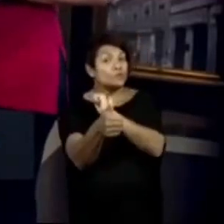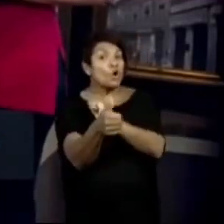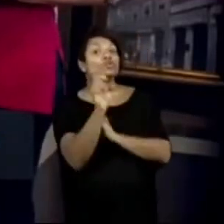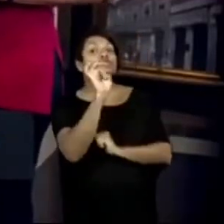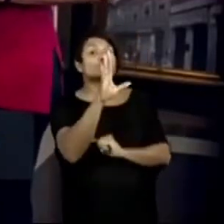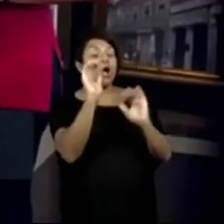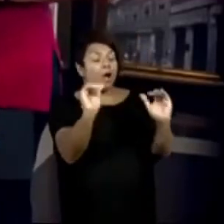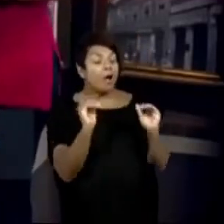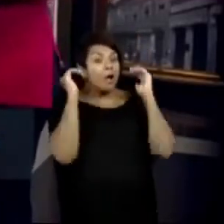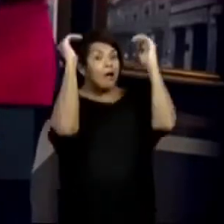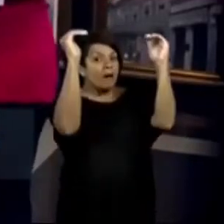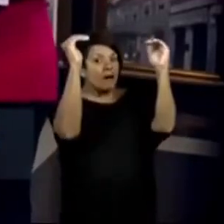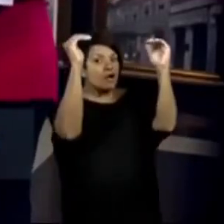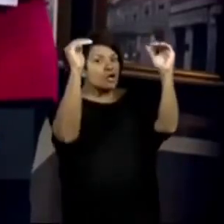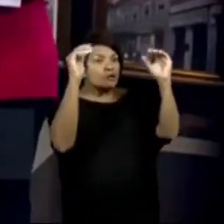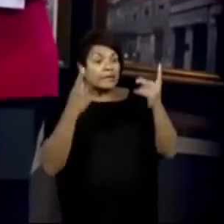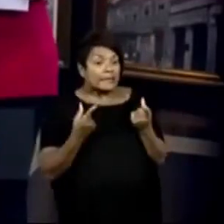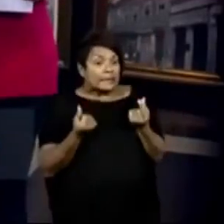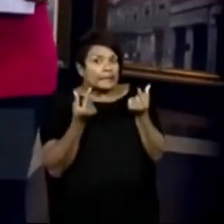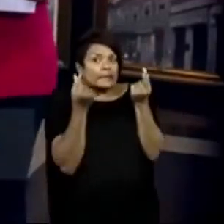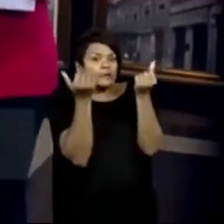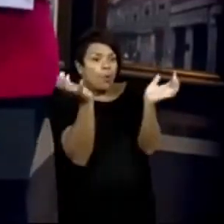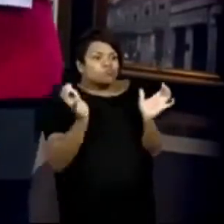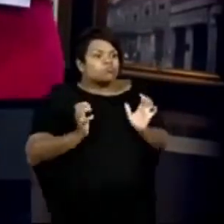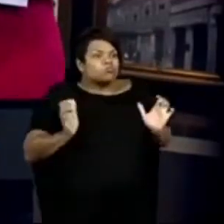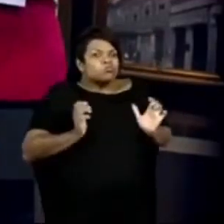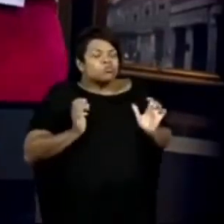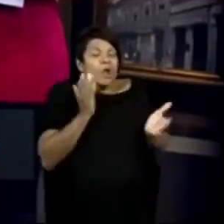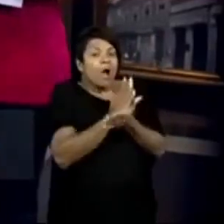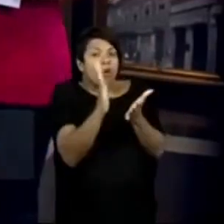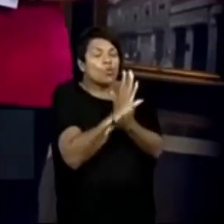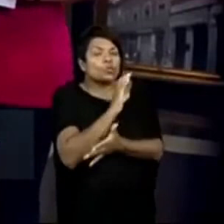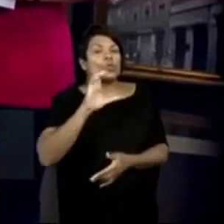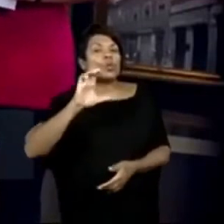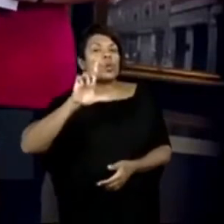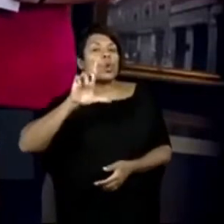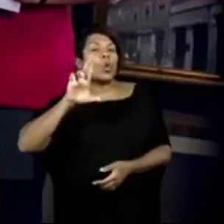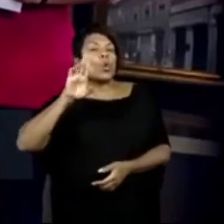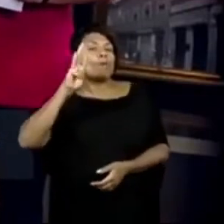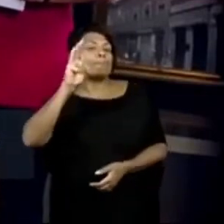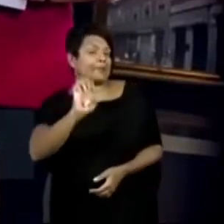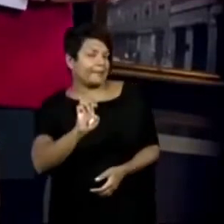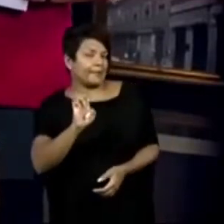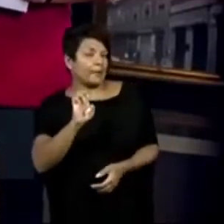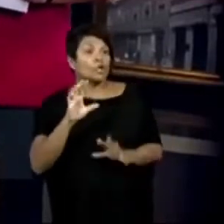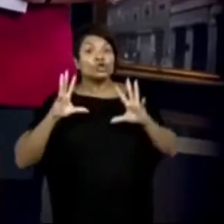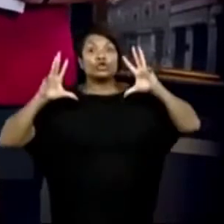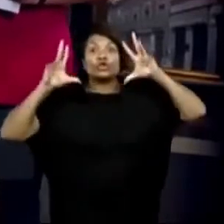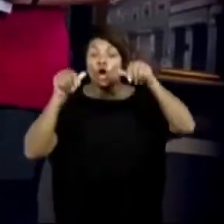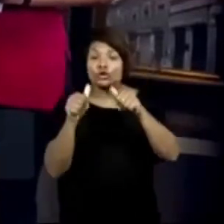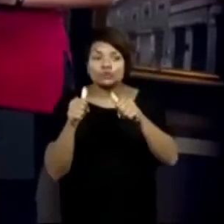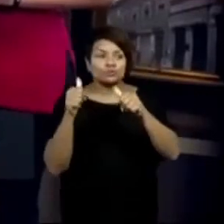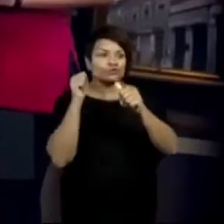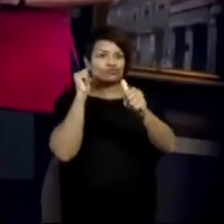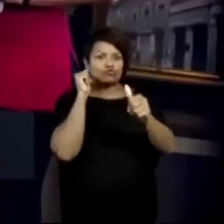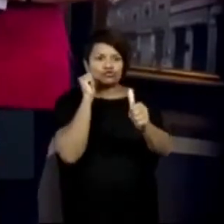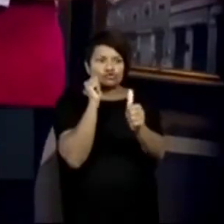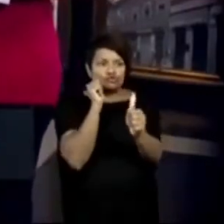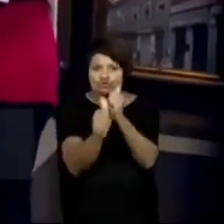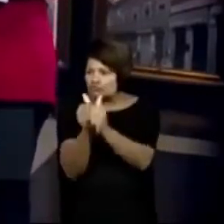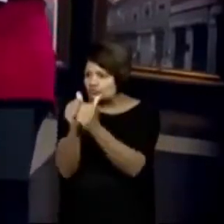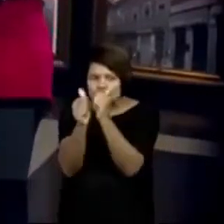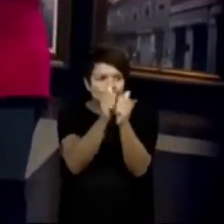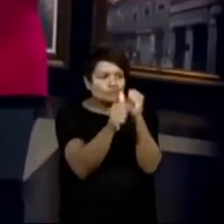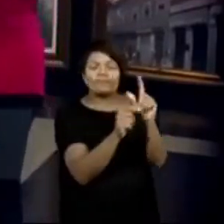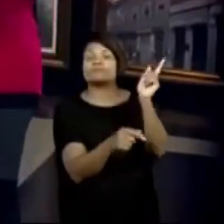pela elite e apenas em alguns clubes. Né? Então não era um esporte acessível para todos, diferente dos dias atuais,